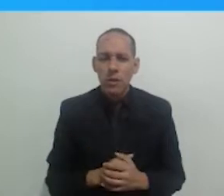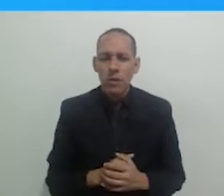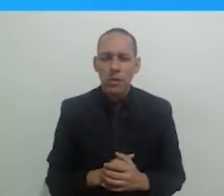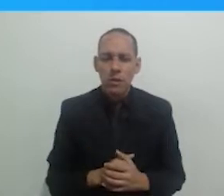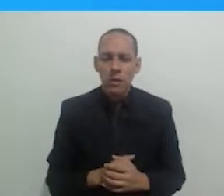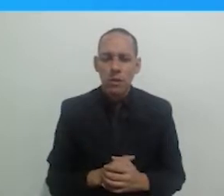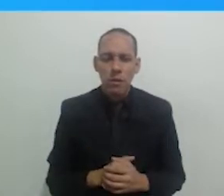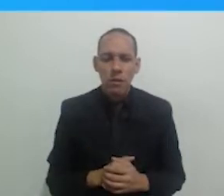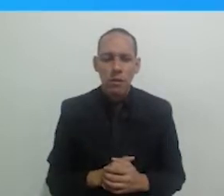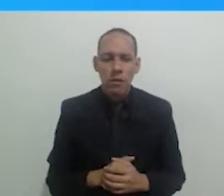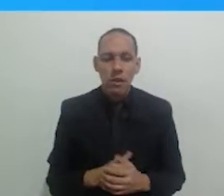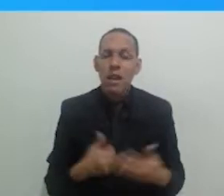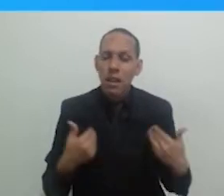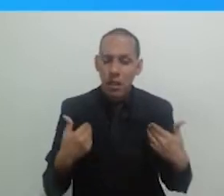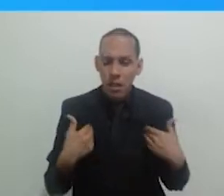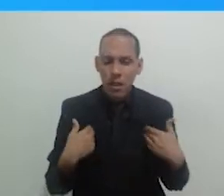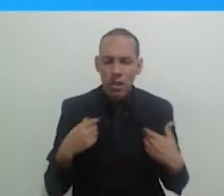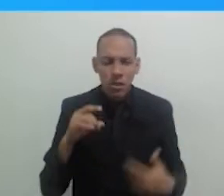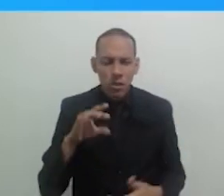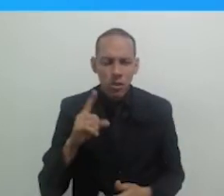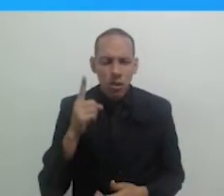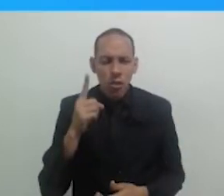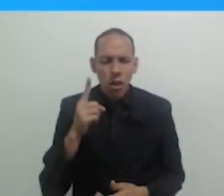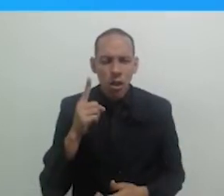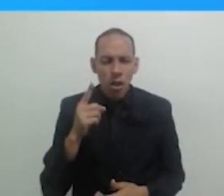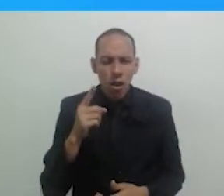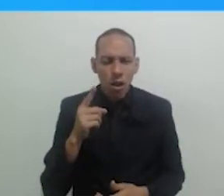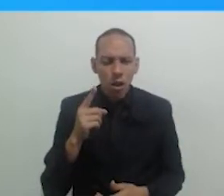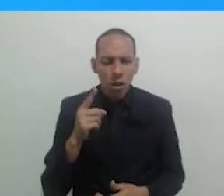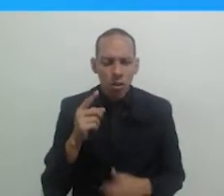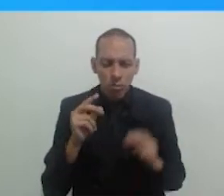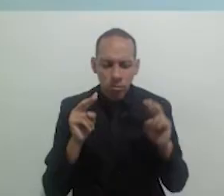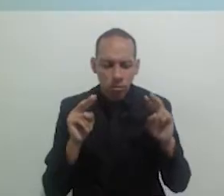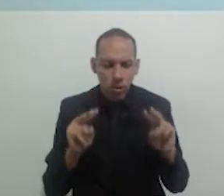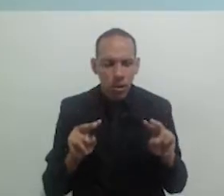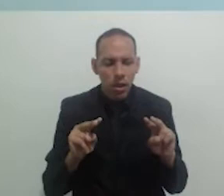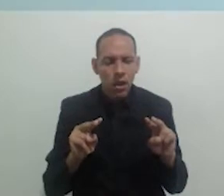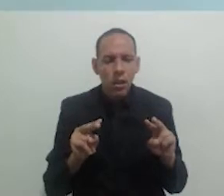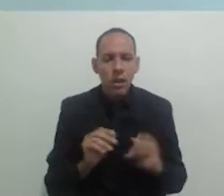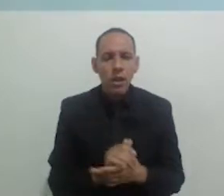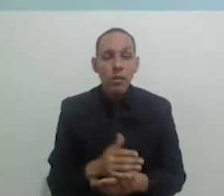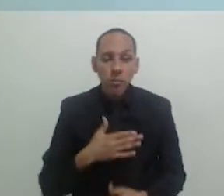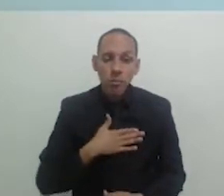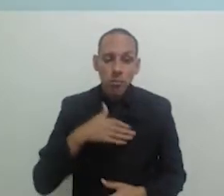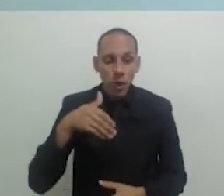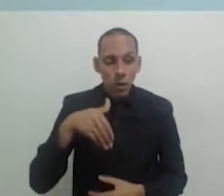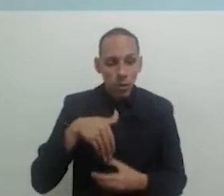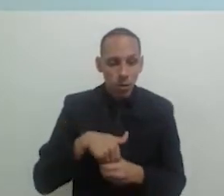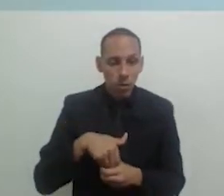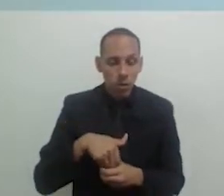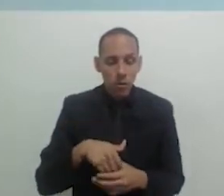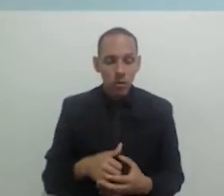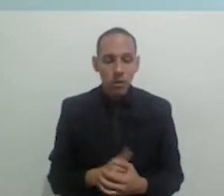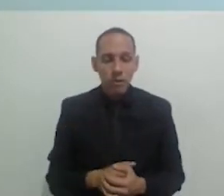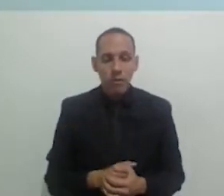Eu tenho só uma observação a fazer. No meu voto, que eu disponibilizei, eu não